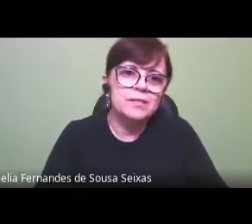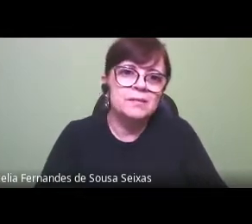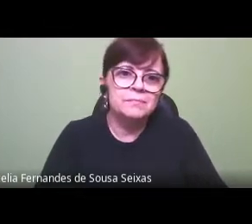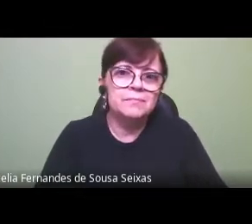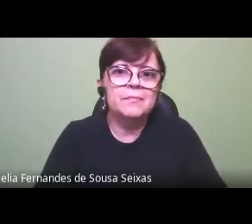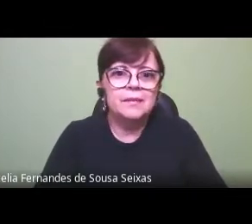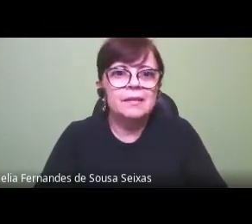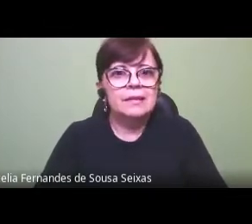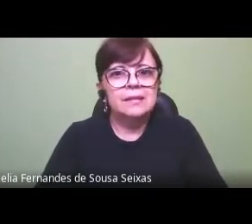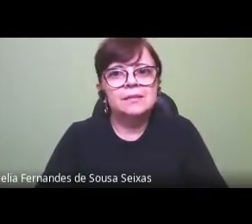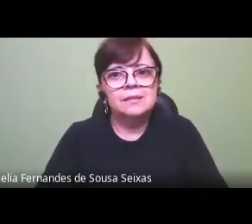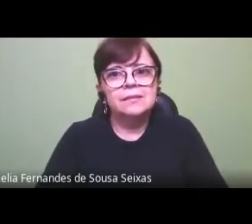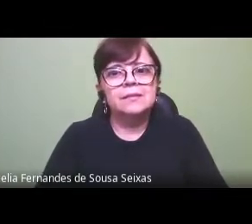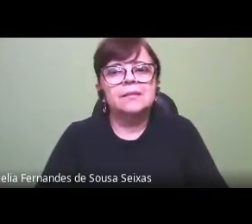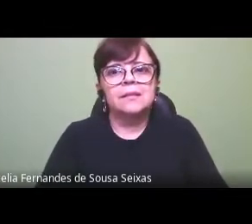ou assim.